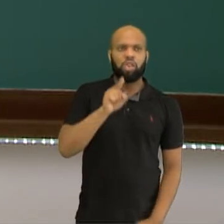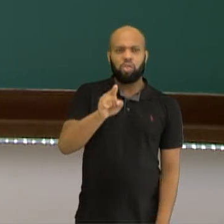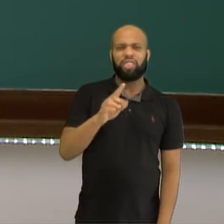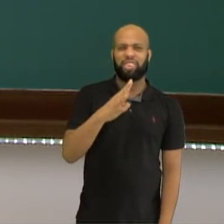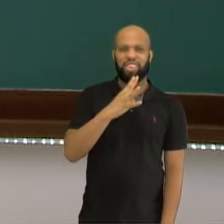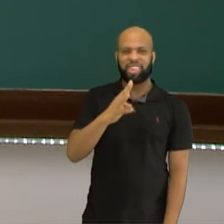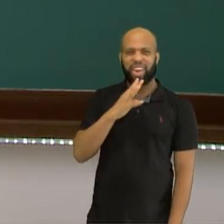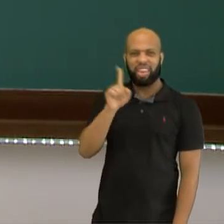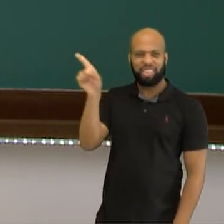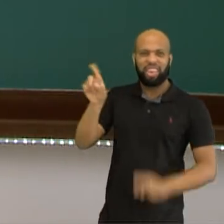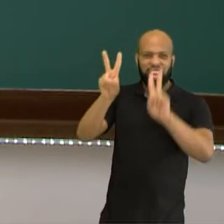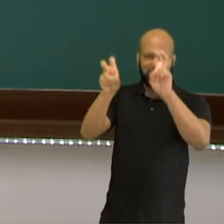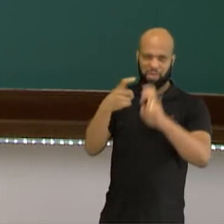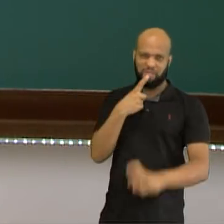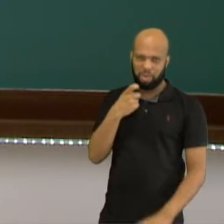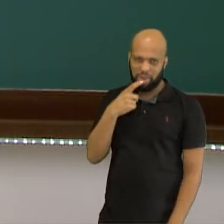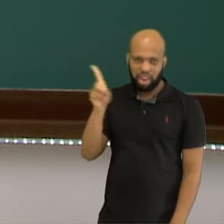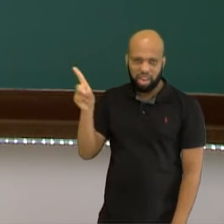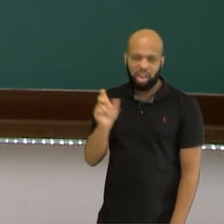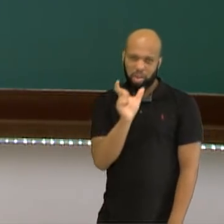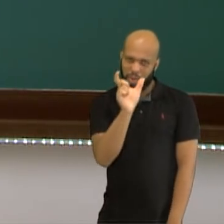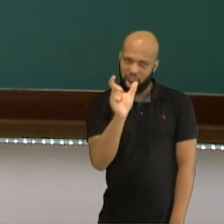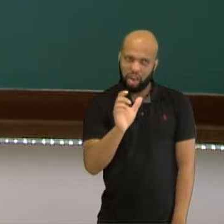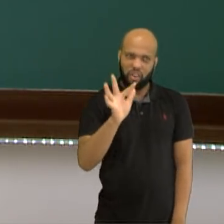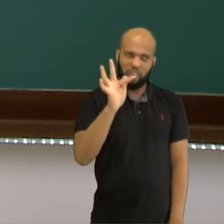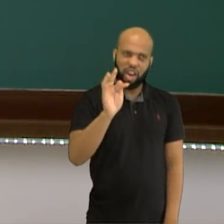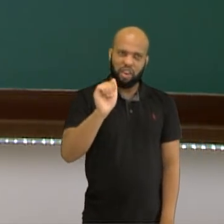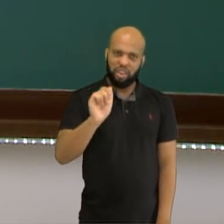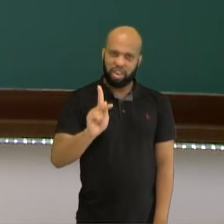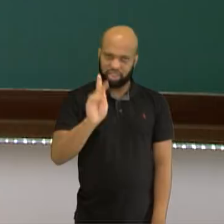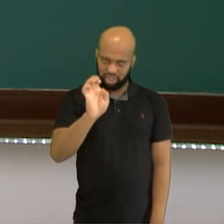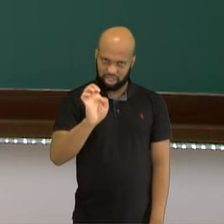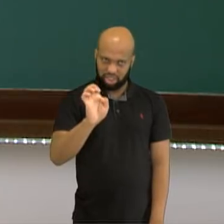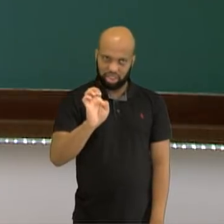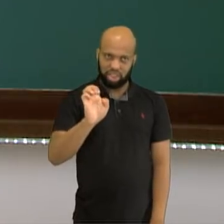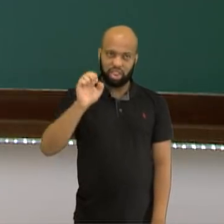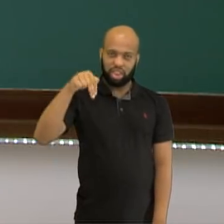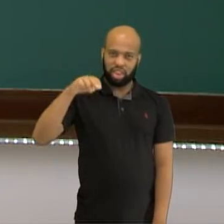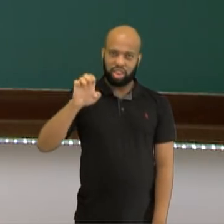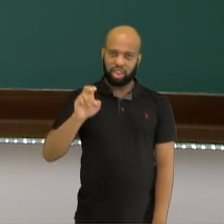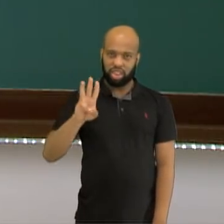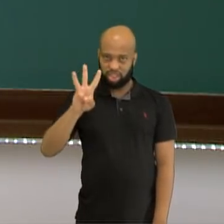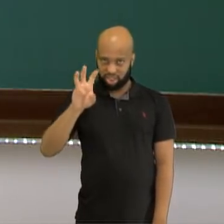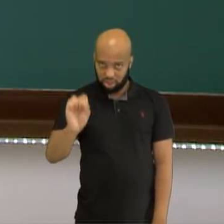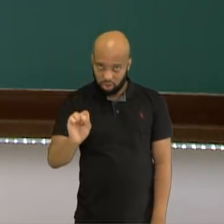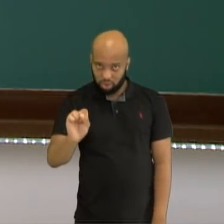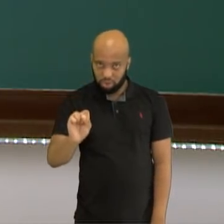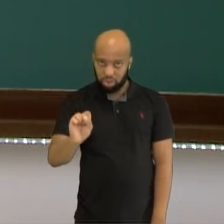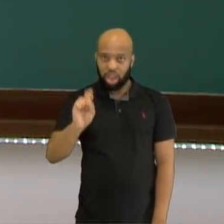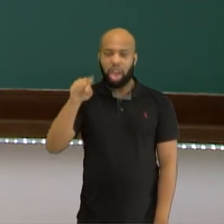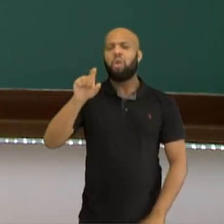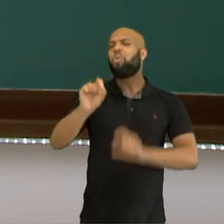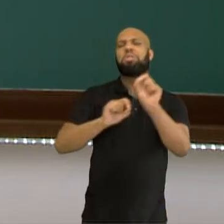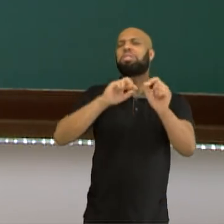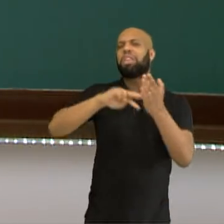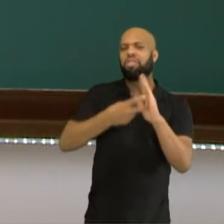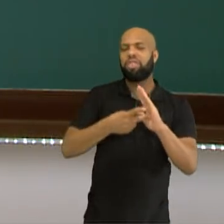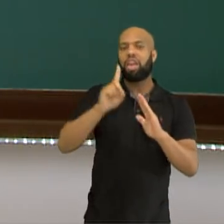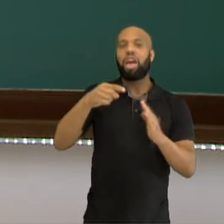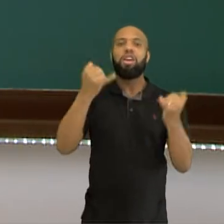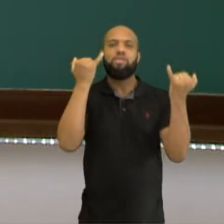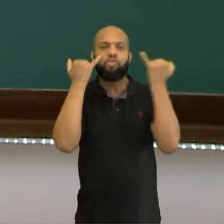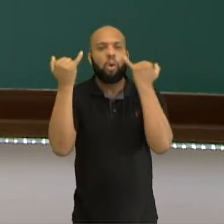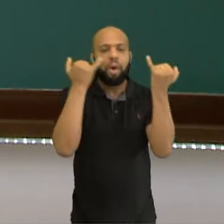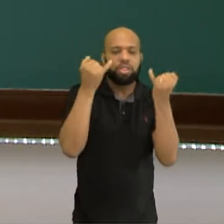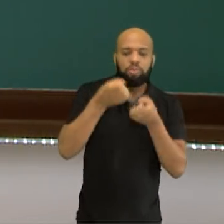em fake news? Essa palavra? Tá tão atual essa palavra. Fake news significa